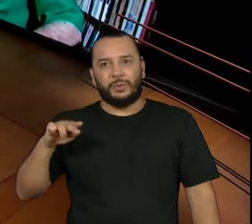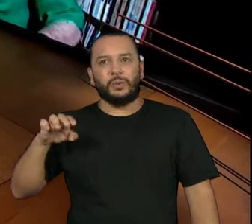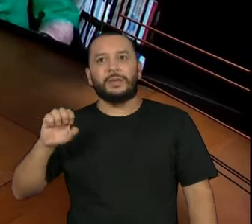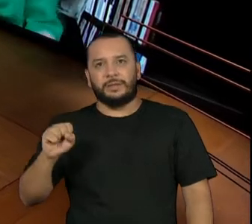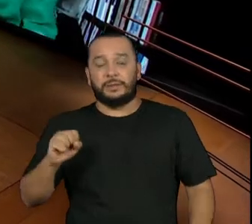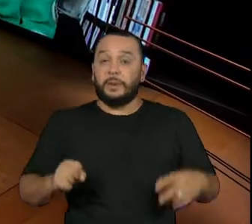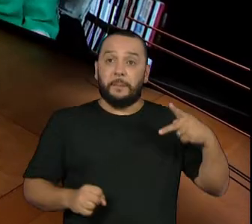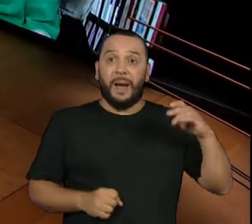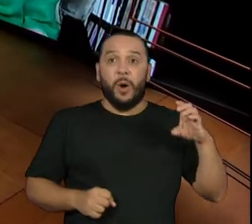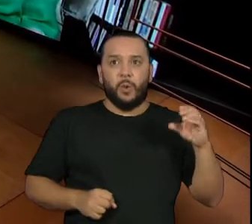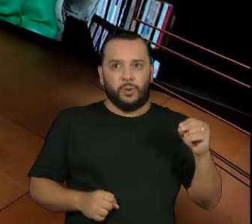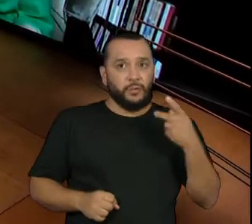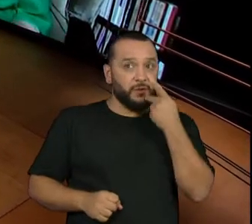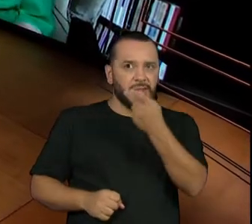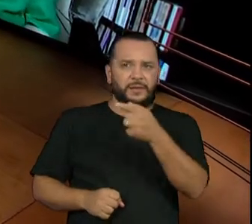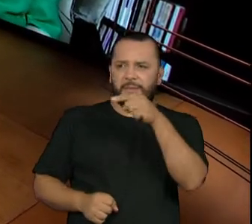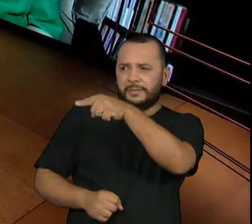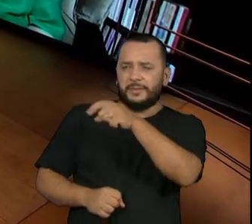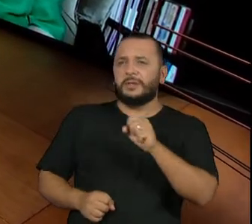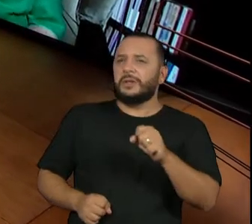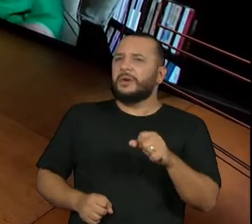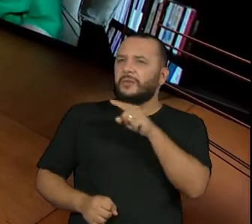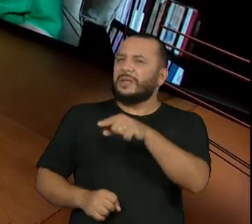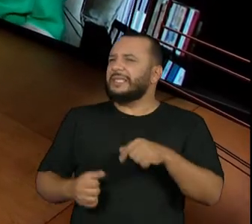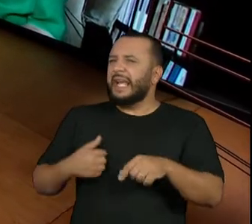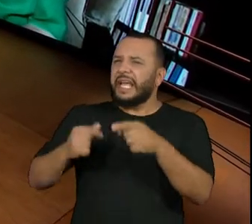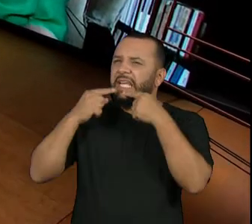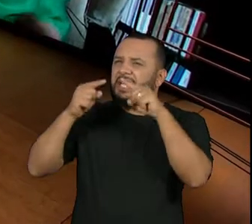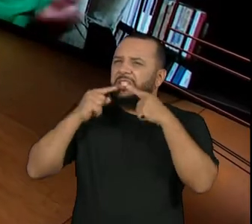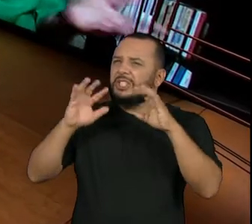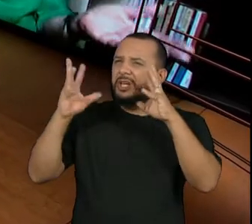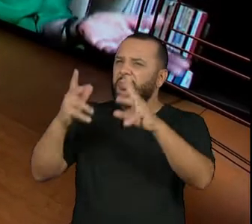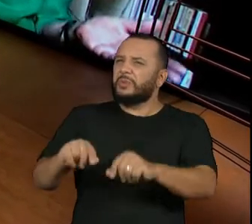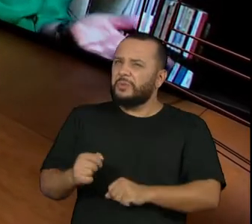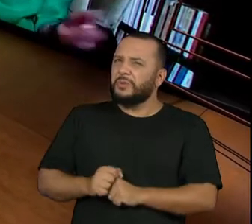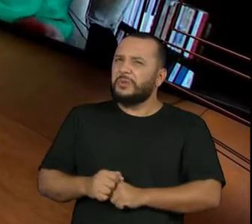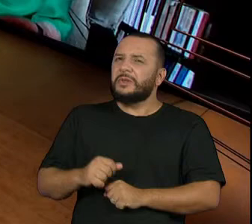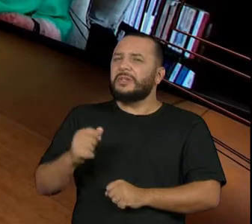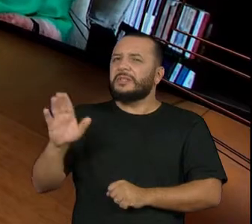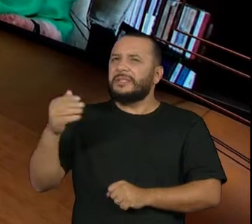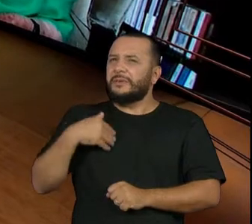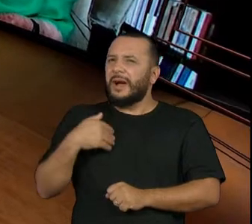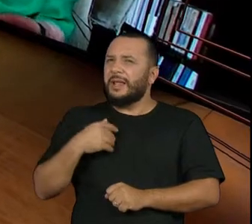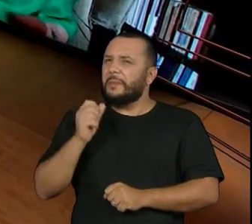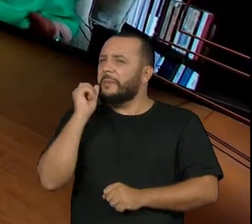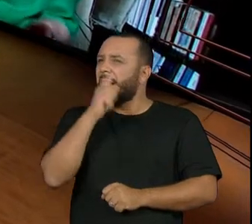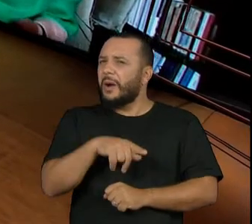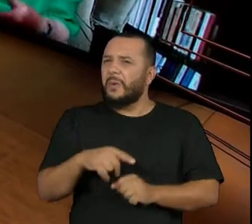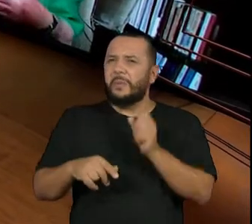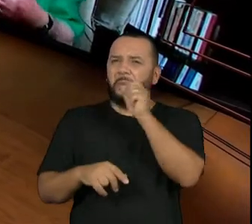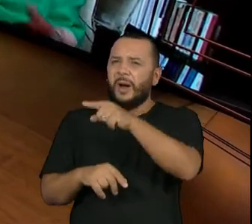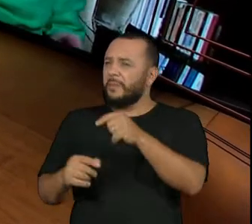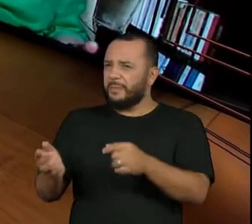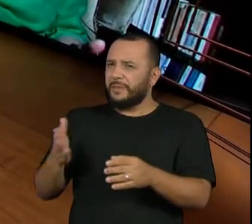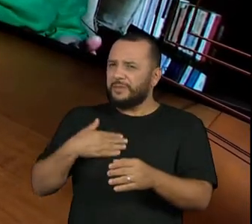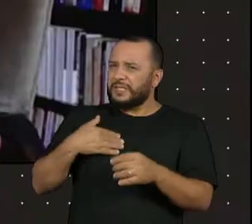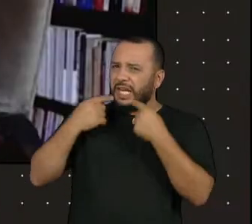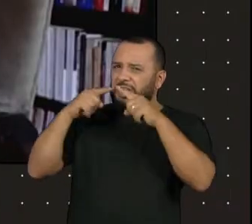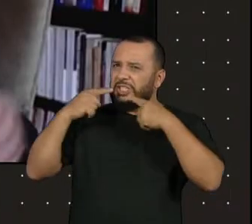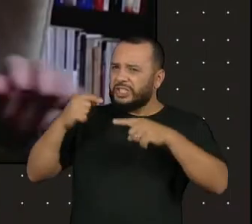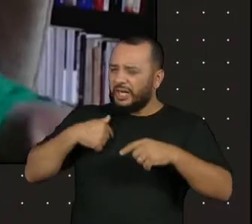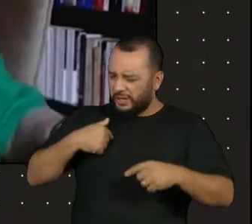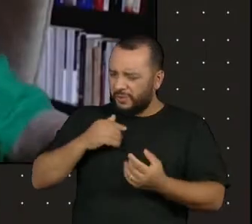falava para o Antunes: Antunes, você critica todo mundo, você fala coisas para o Mauro, você fala para a Cláudia, você fala para a Karen, e para mim você não fala